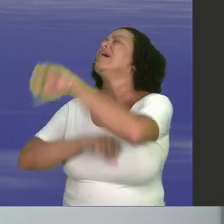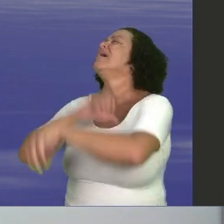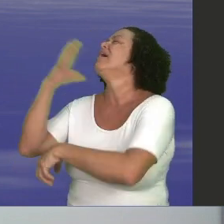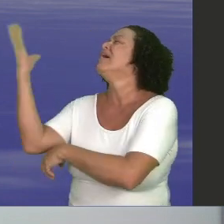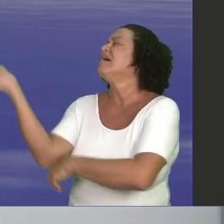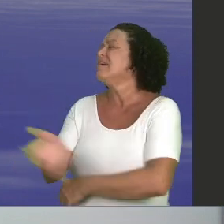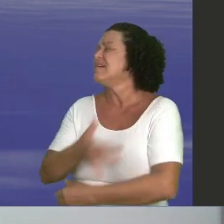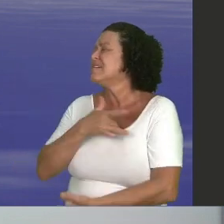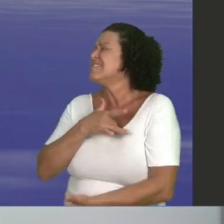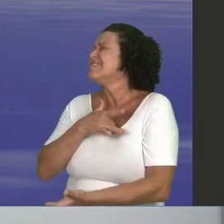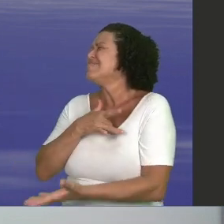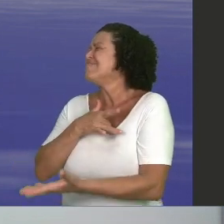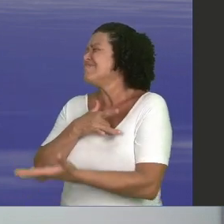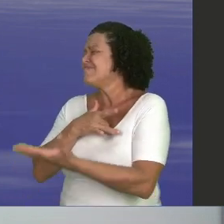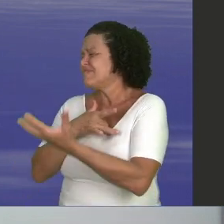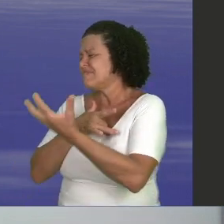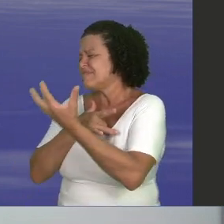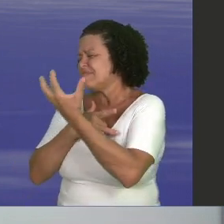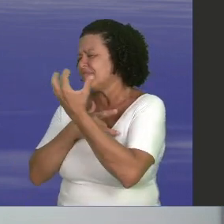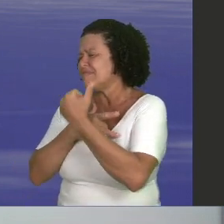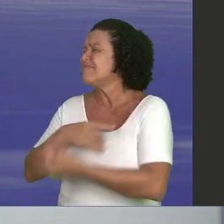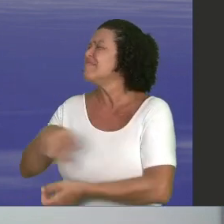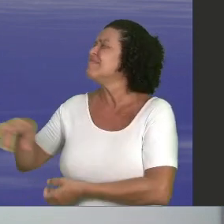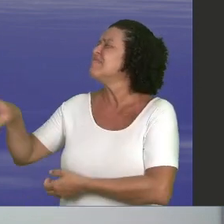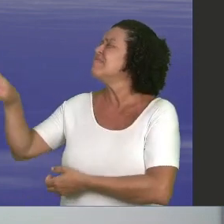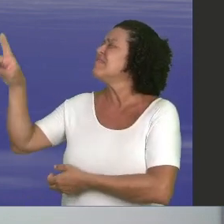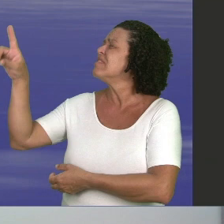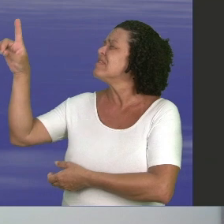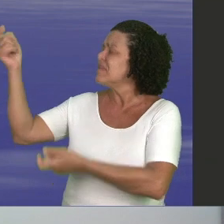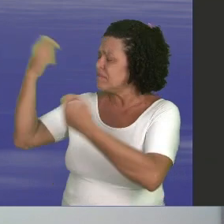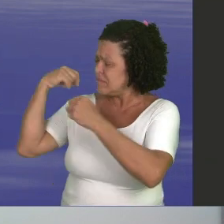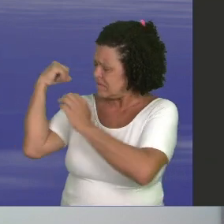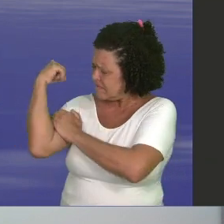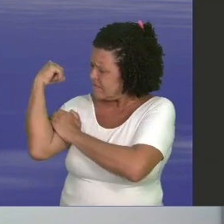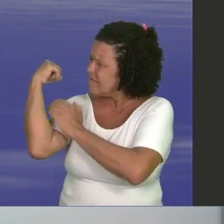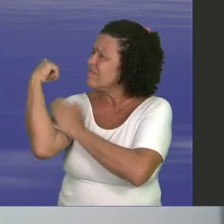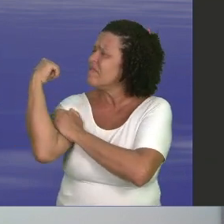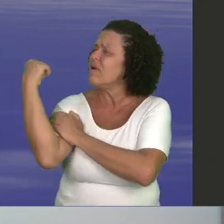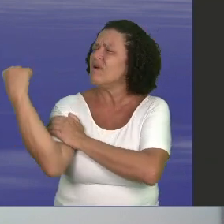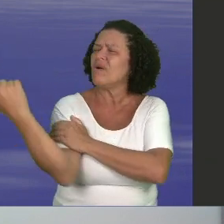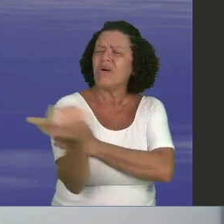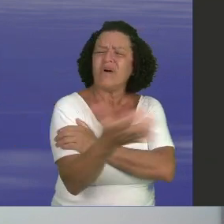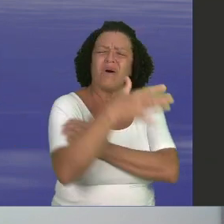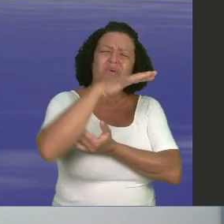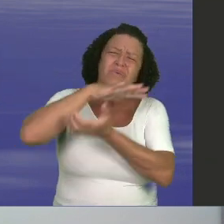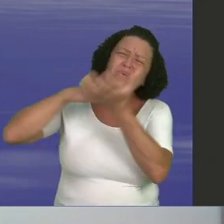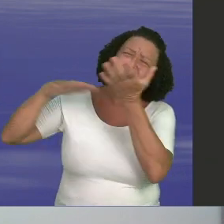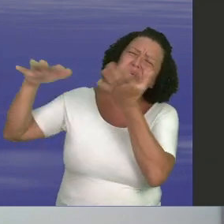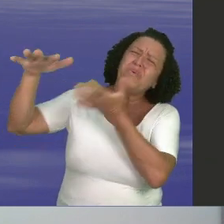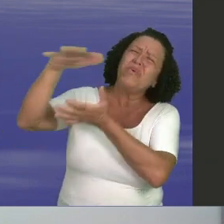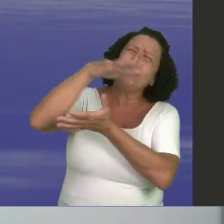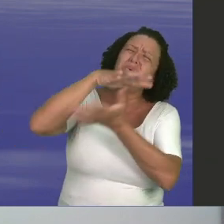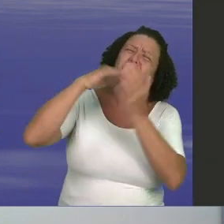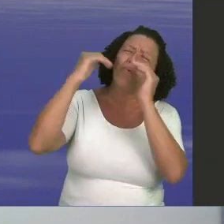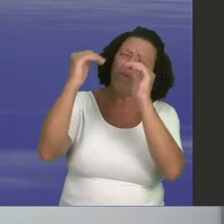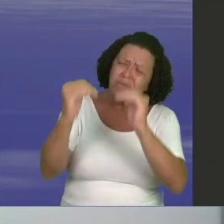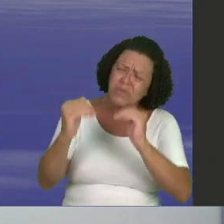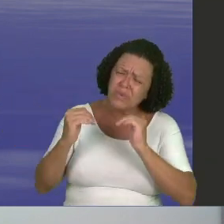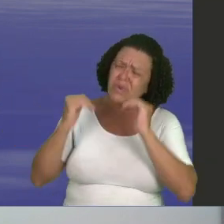misericórdia. Deus, dai-nos força de ajudar o progresso, a fim de subirmos até